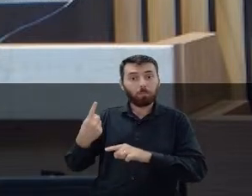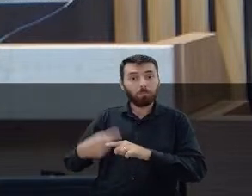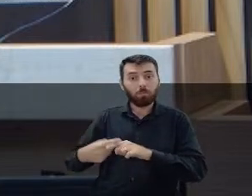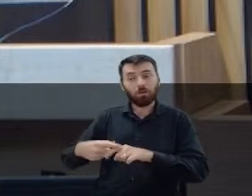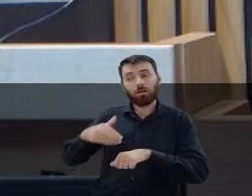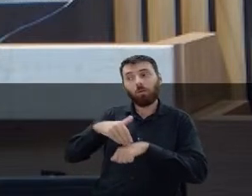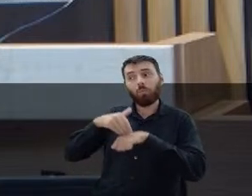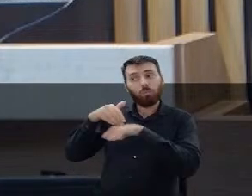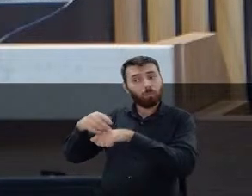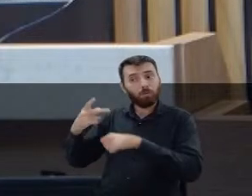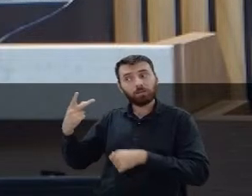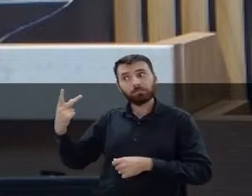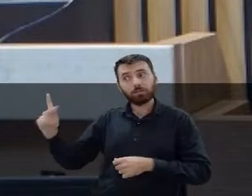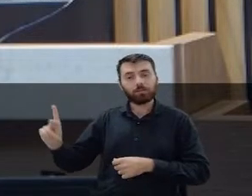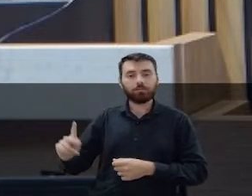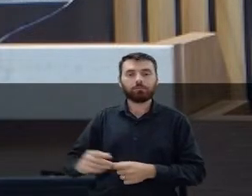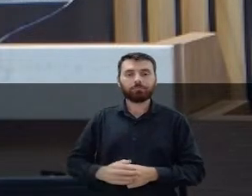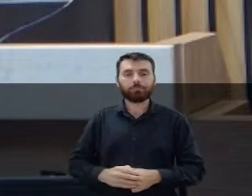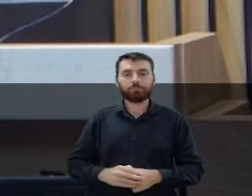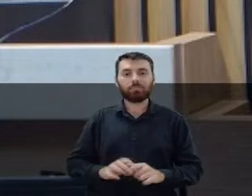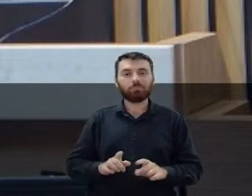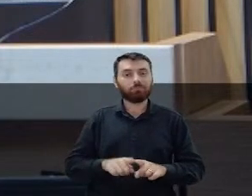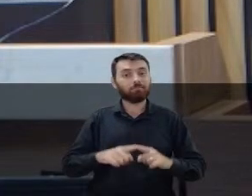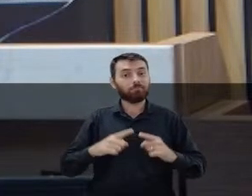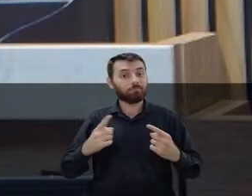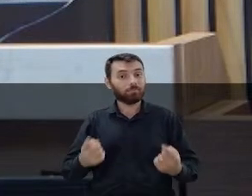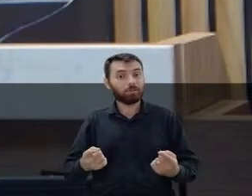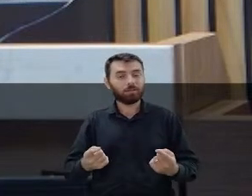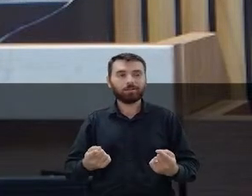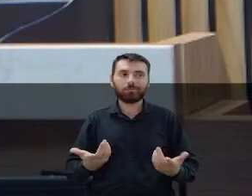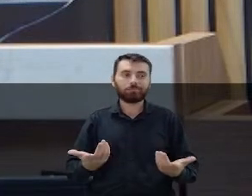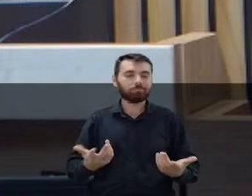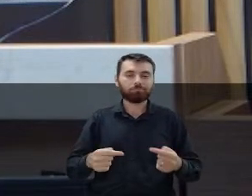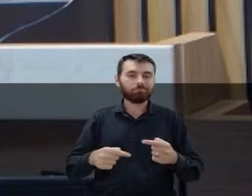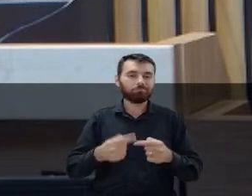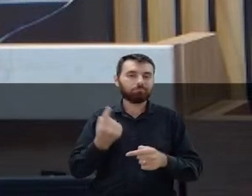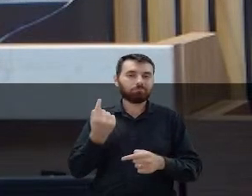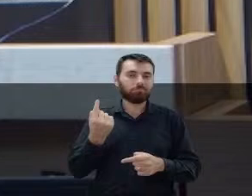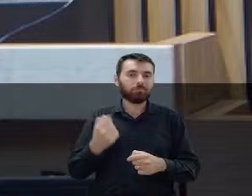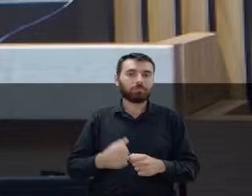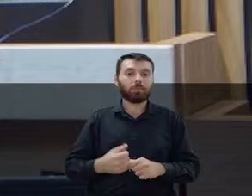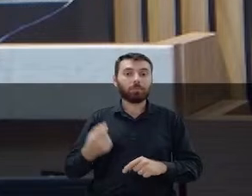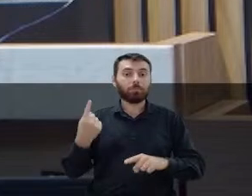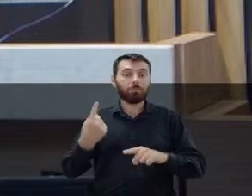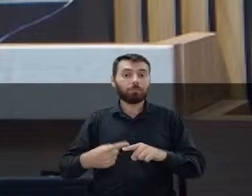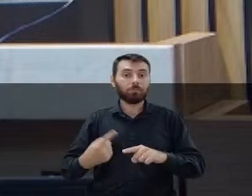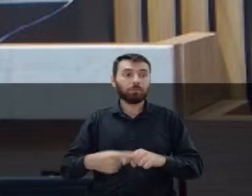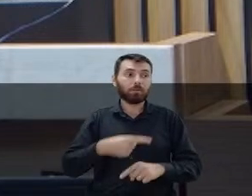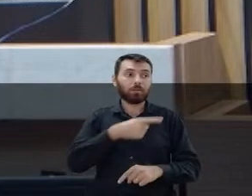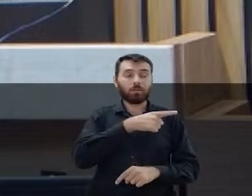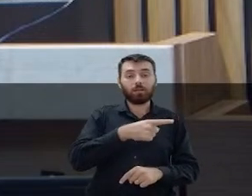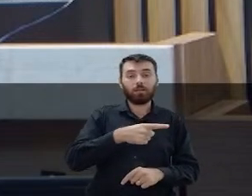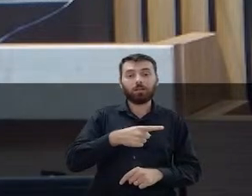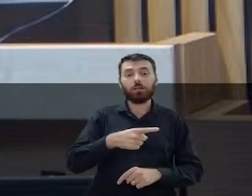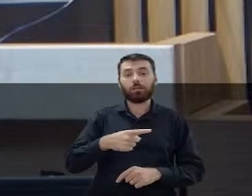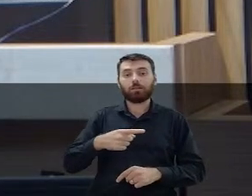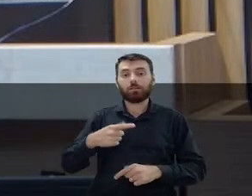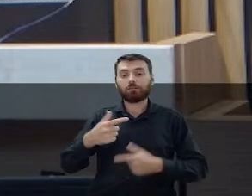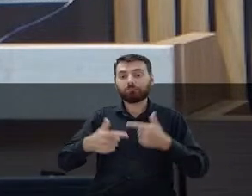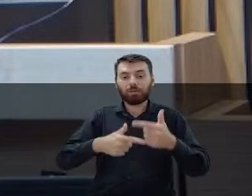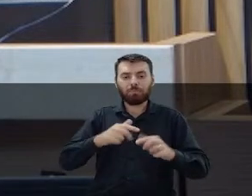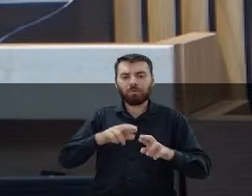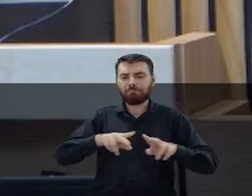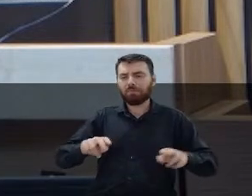Mas isso é incapaz de justificar o ato, pois não é cabível a empregadora esquivar-se de suas obrigações contratuais